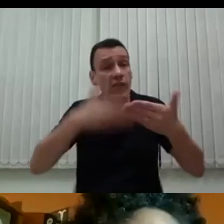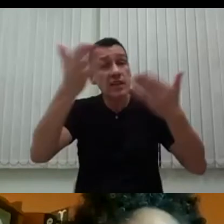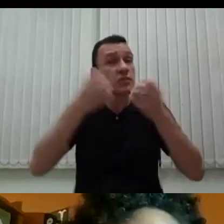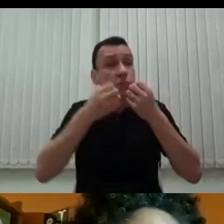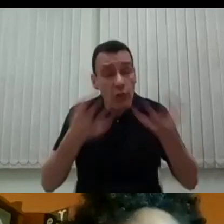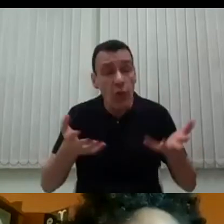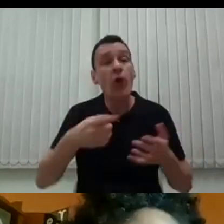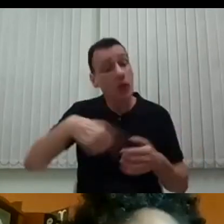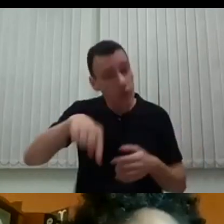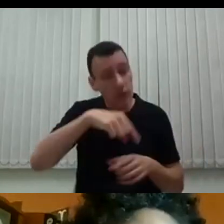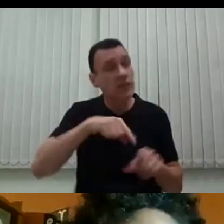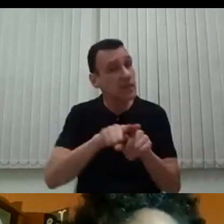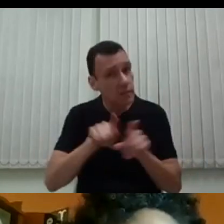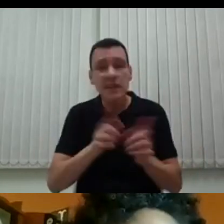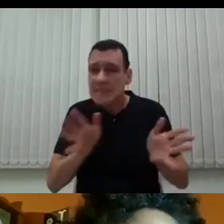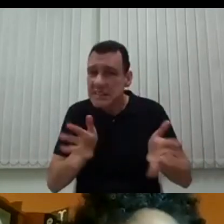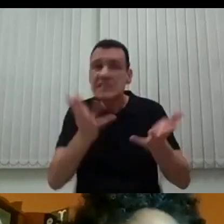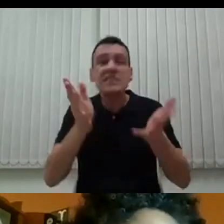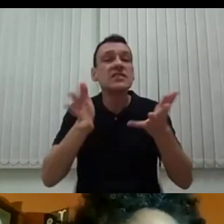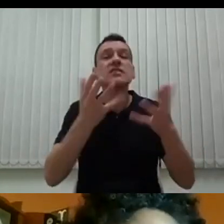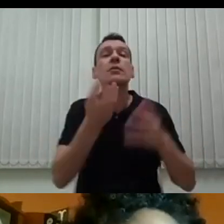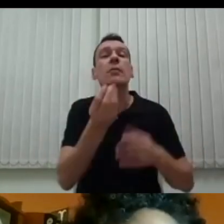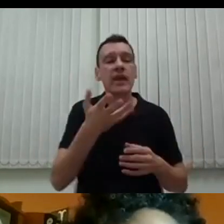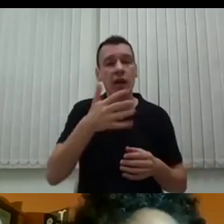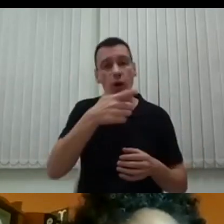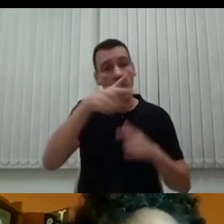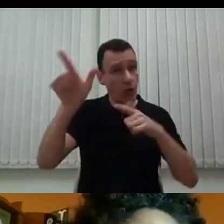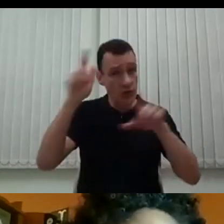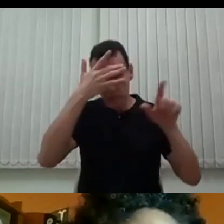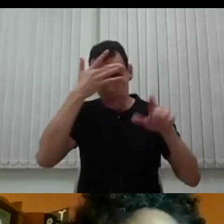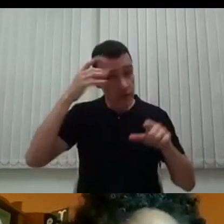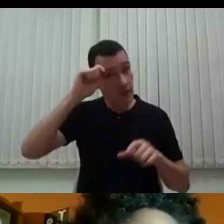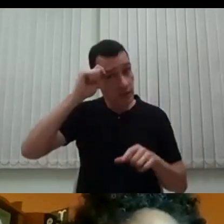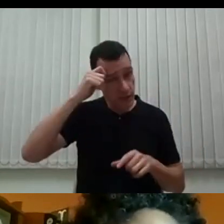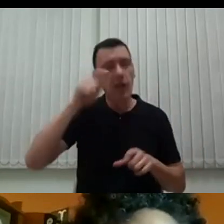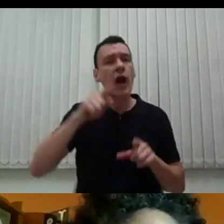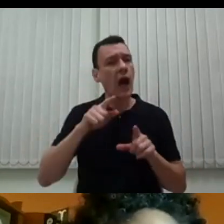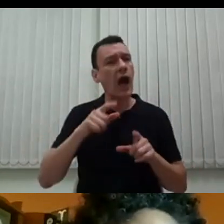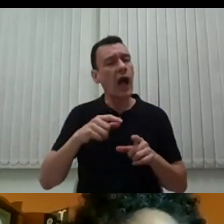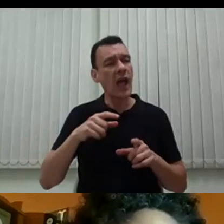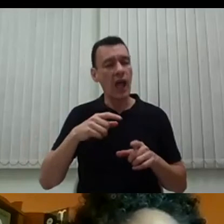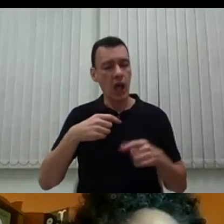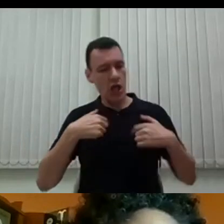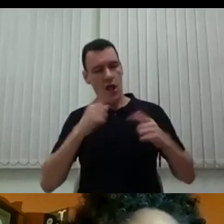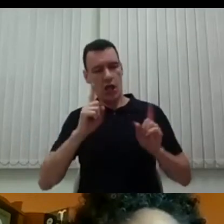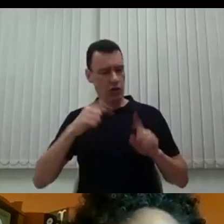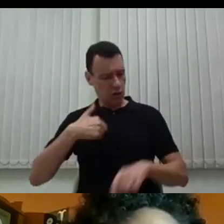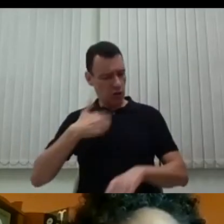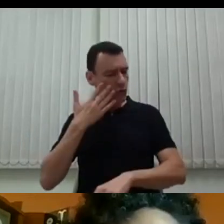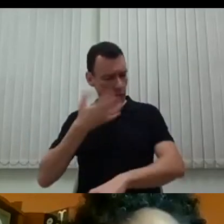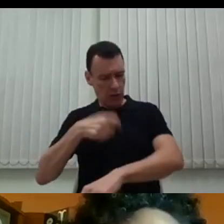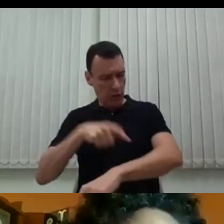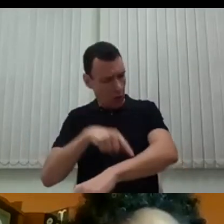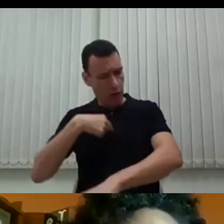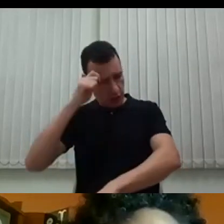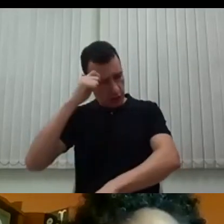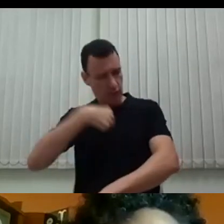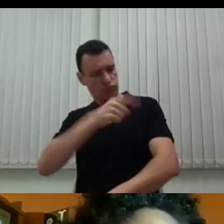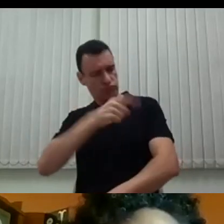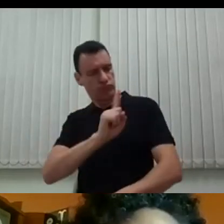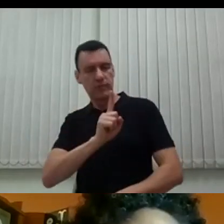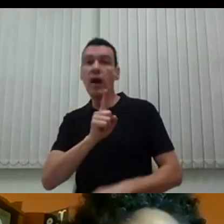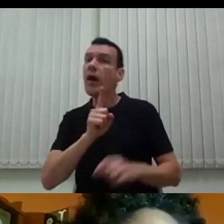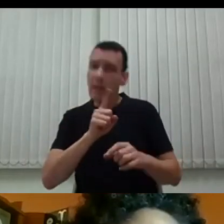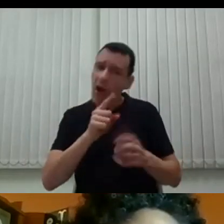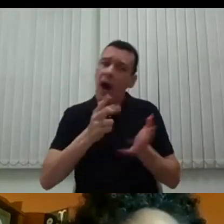se reconheçam. Então, ter gestores negros já é um grande avanço. Agora, a gente precisa que eles